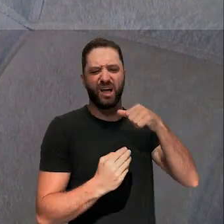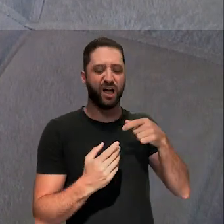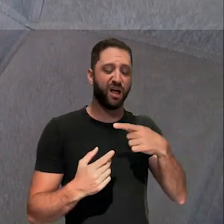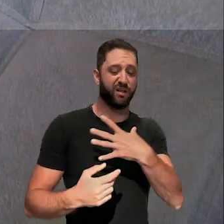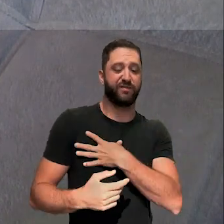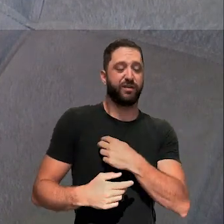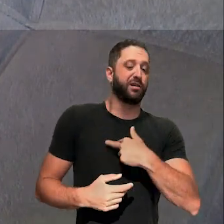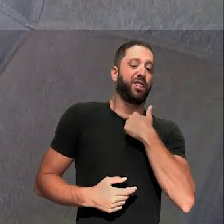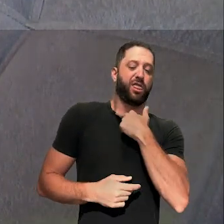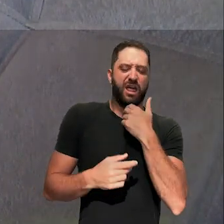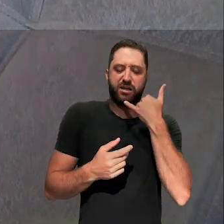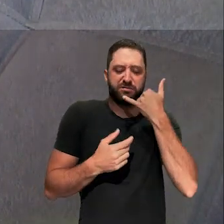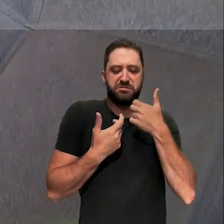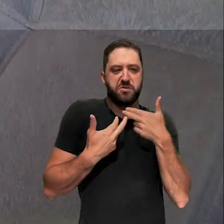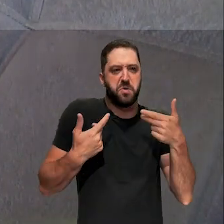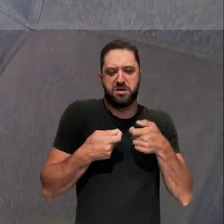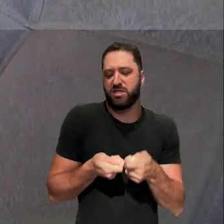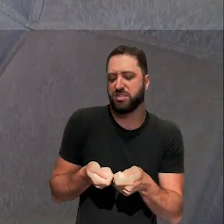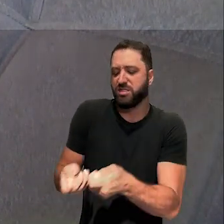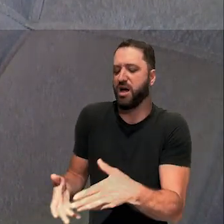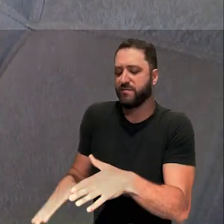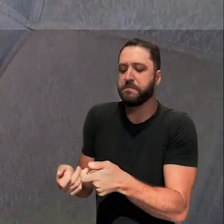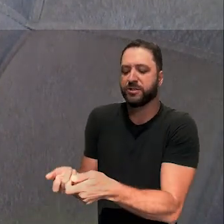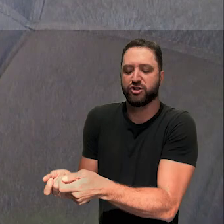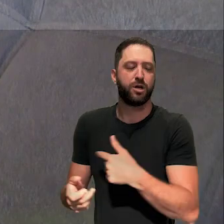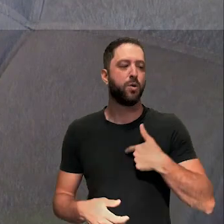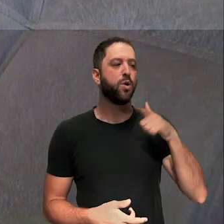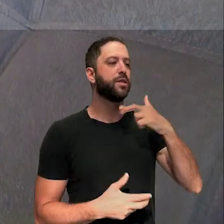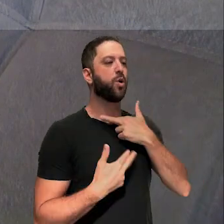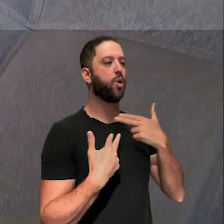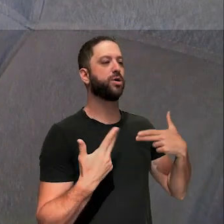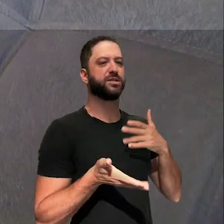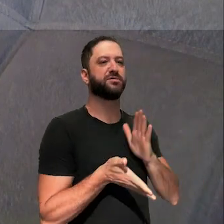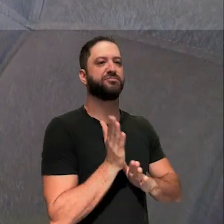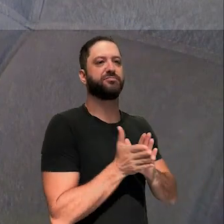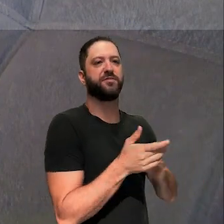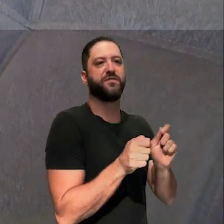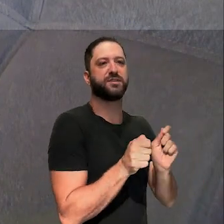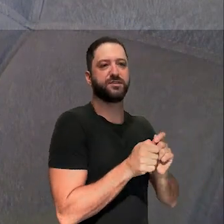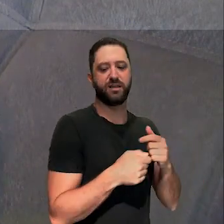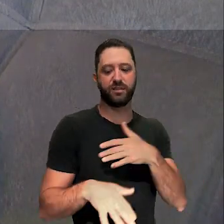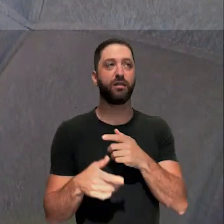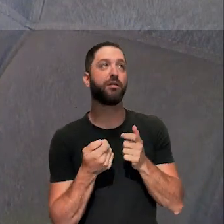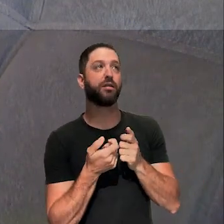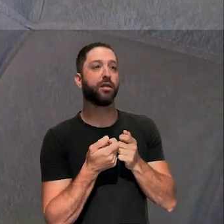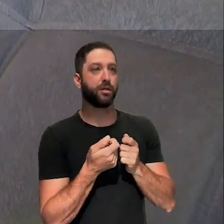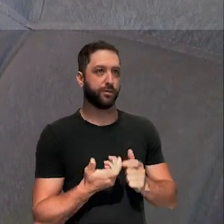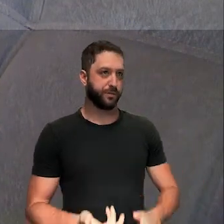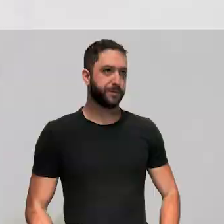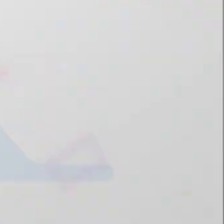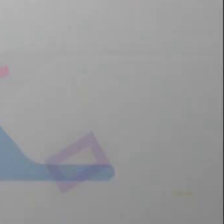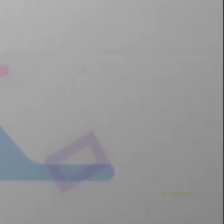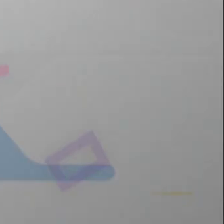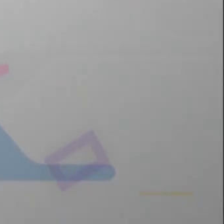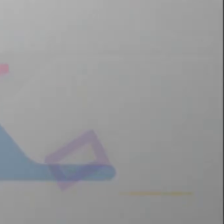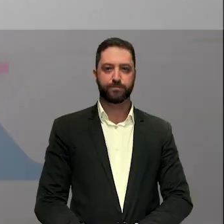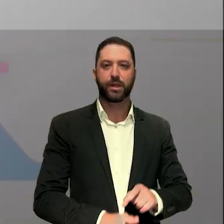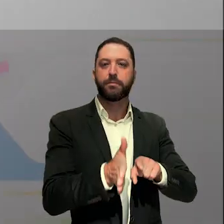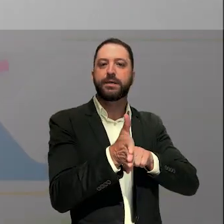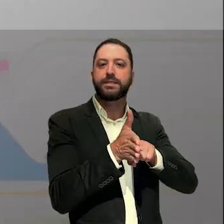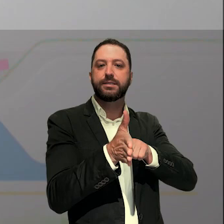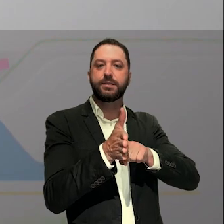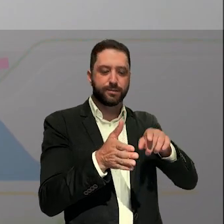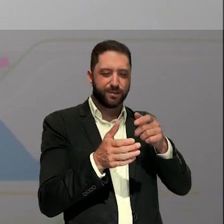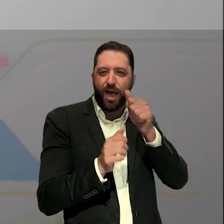sendo um recurso prático para as mães. Eu vou fazendo outras coisas e o Eduardo fica aí nas babás eletrônicas.